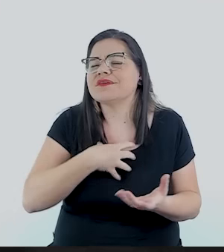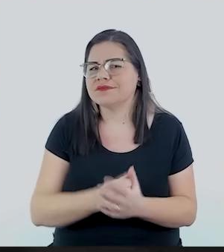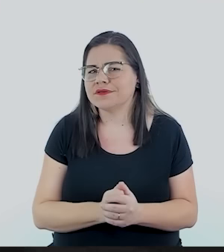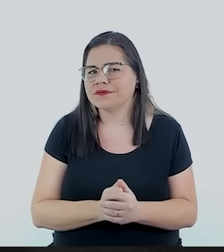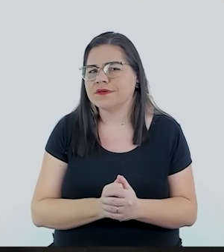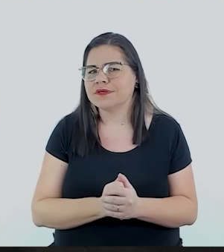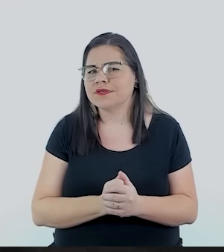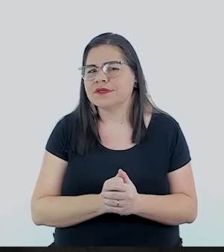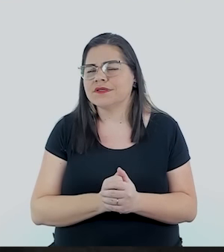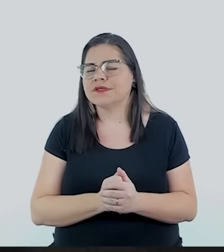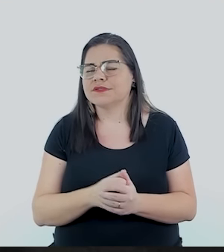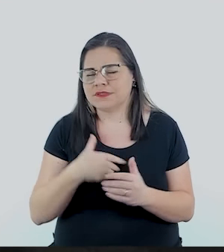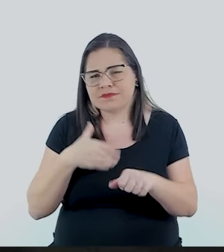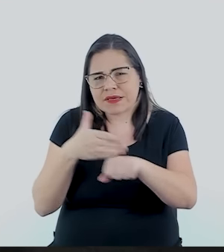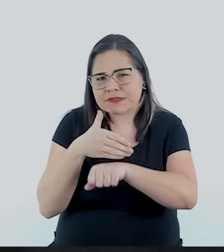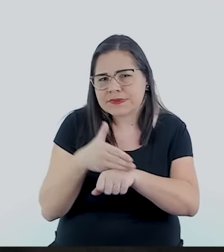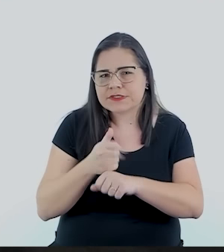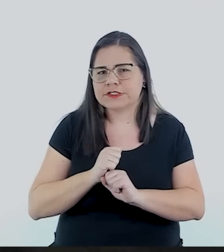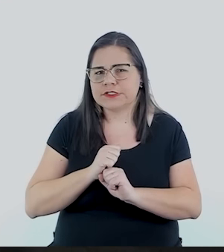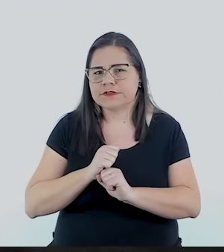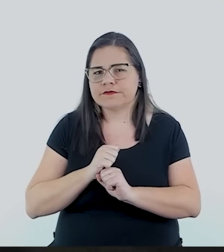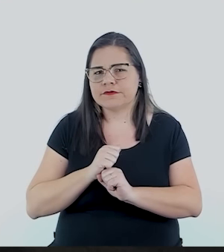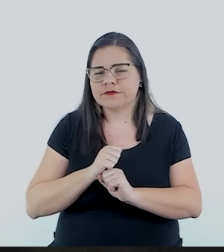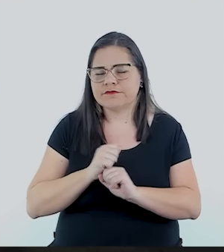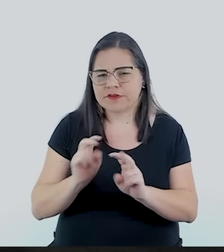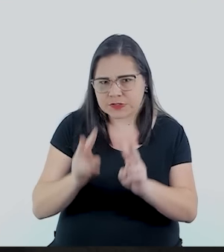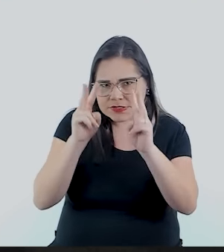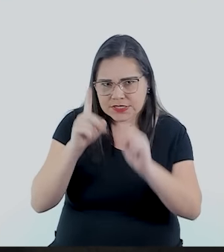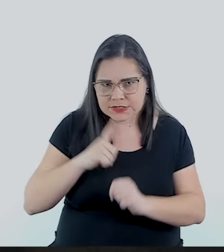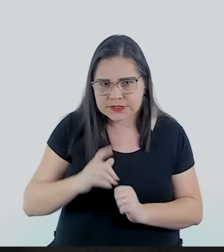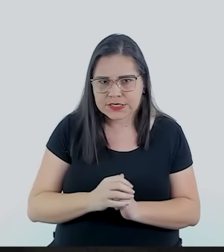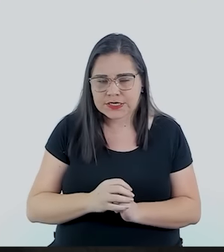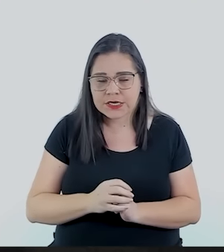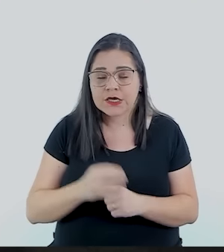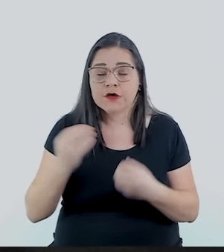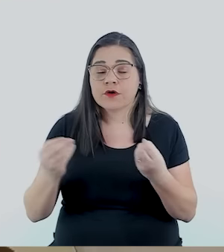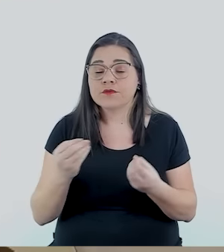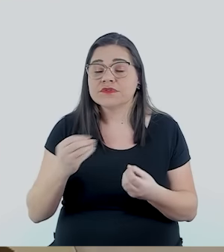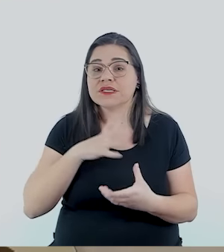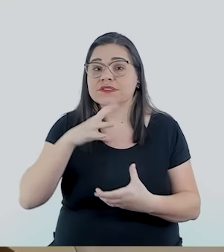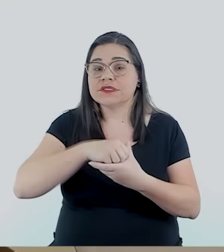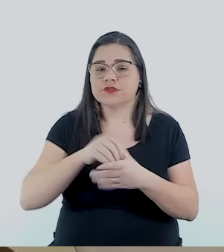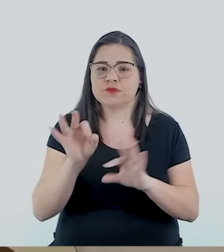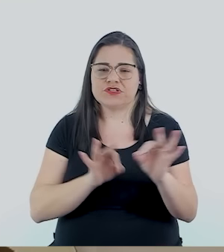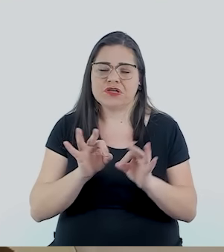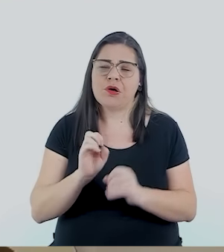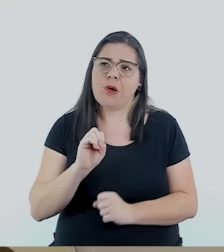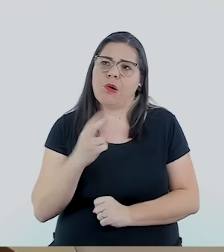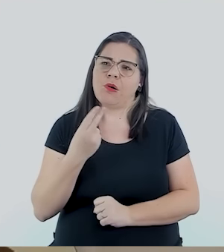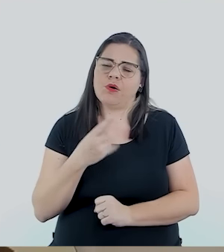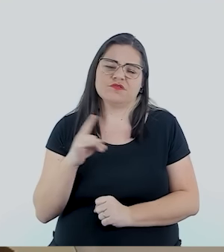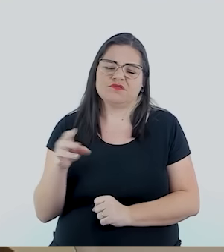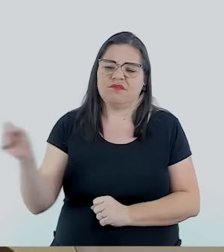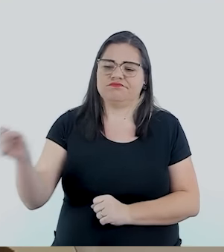eh reconhecidas valorizadas eh como que elas estão inseridas no projeto ou elas estão ali simplesmente em um lugar para aguardar